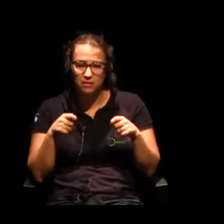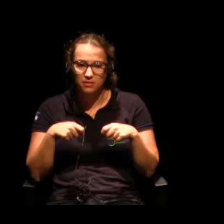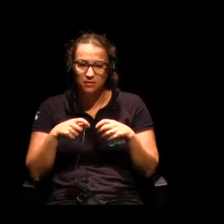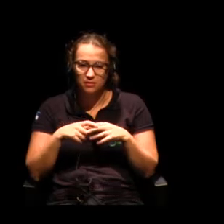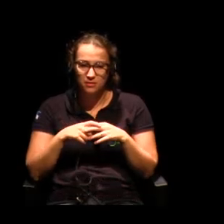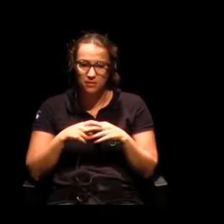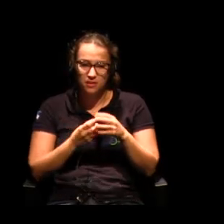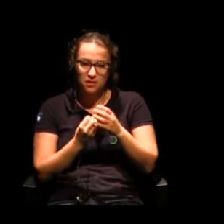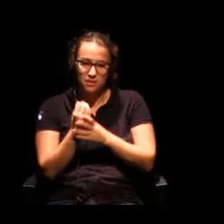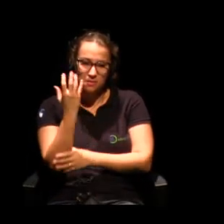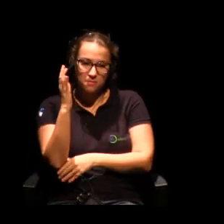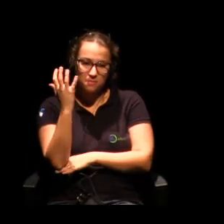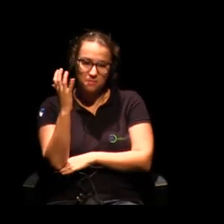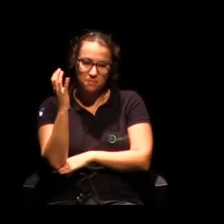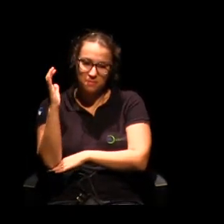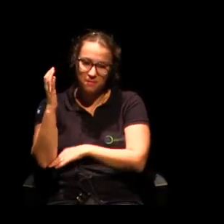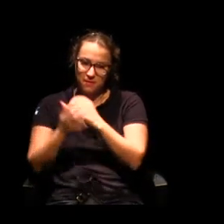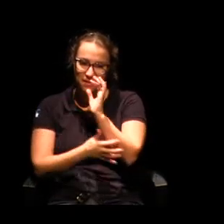aqui haveria